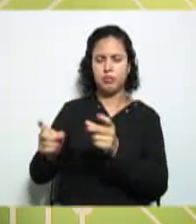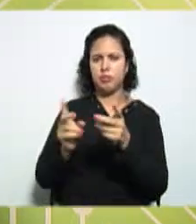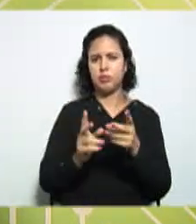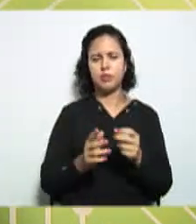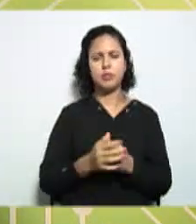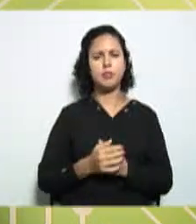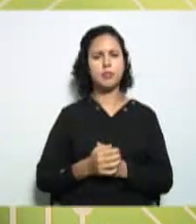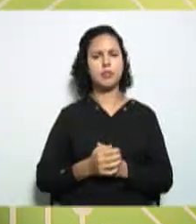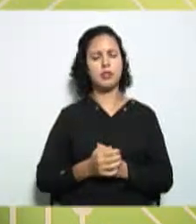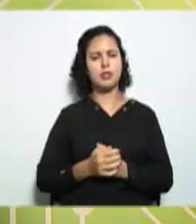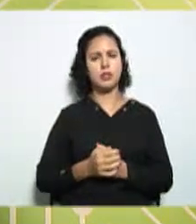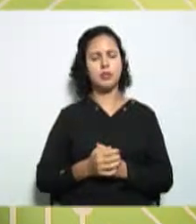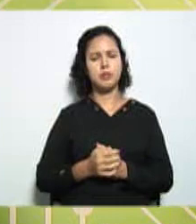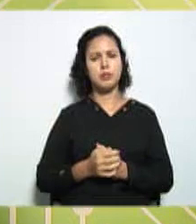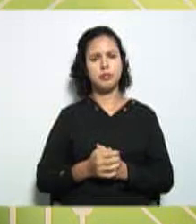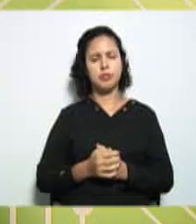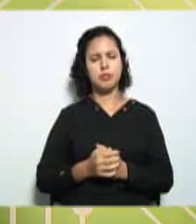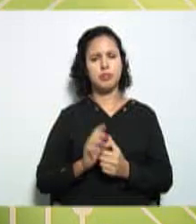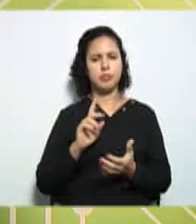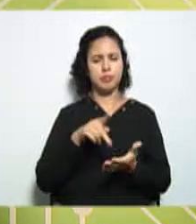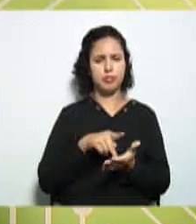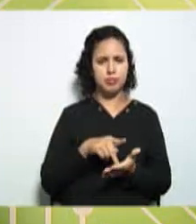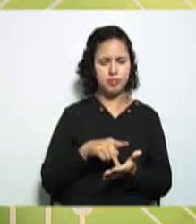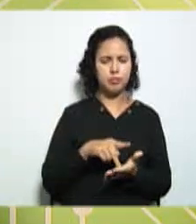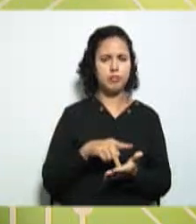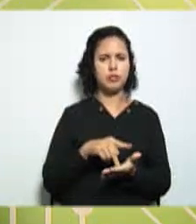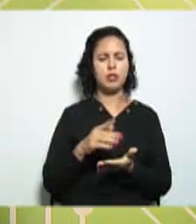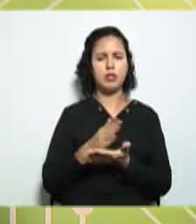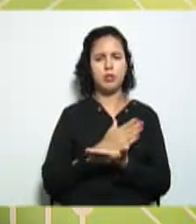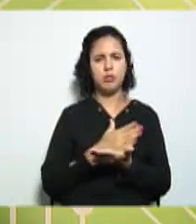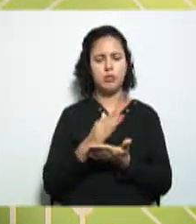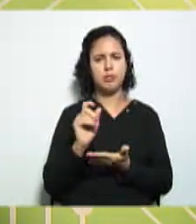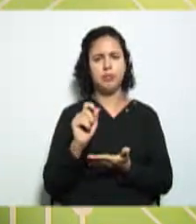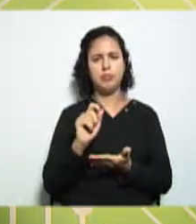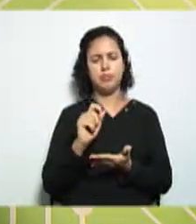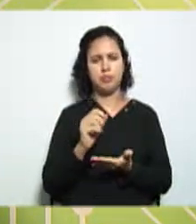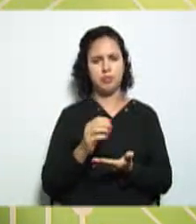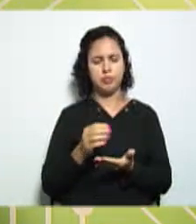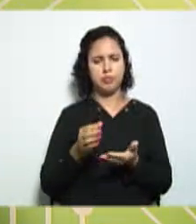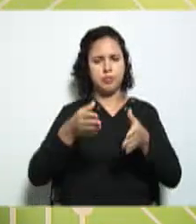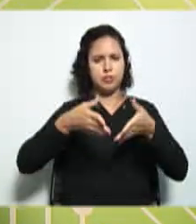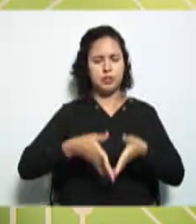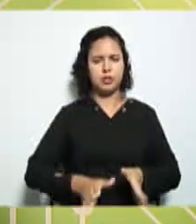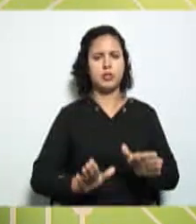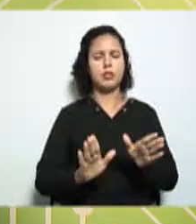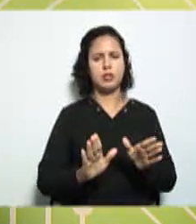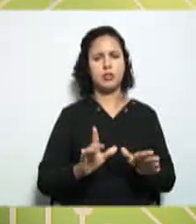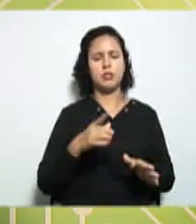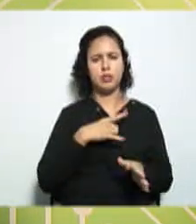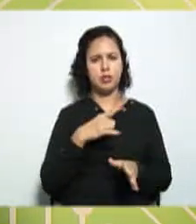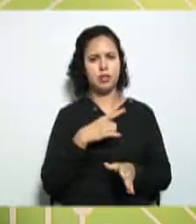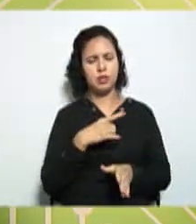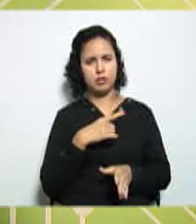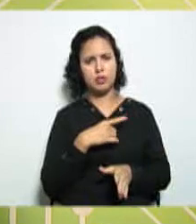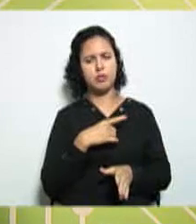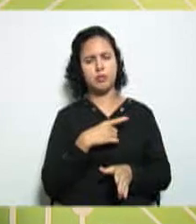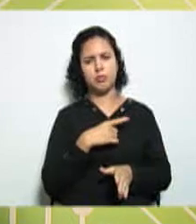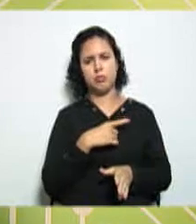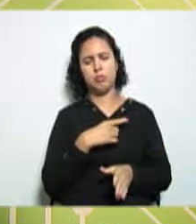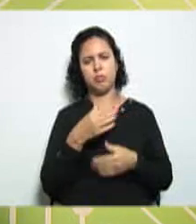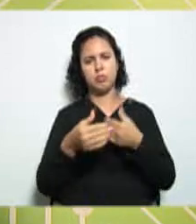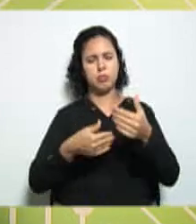E foi verificado que alguns empreendimentos, quando nascem, já têm uma grande chance de